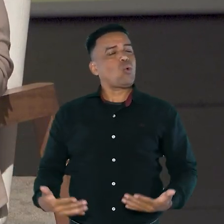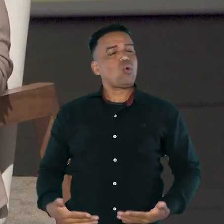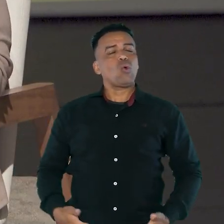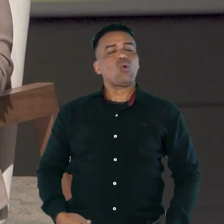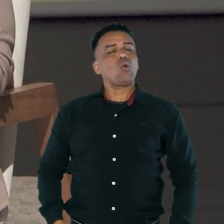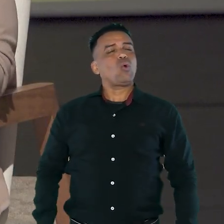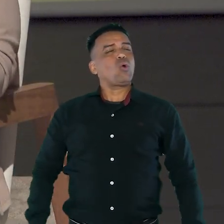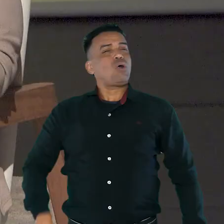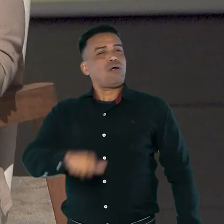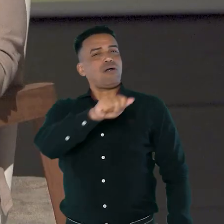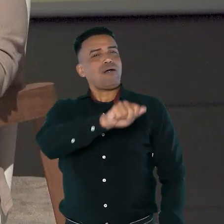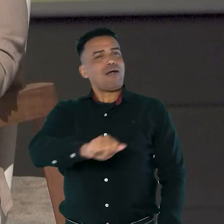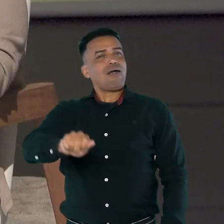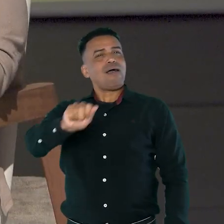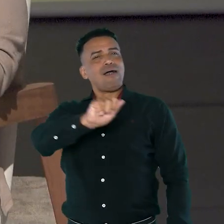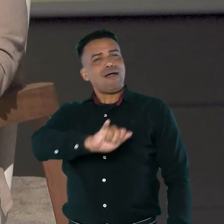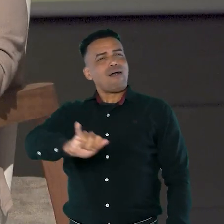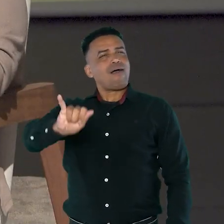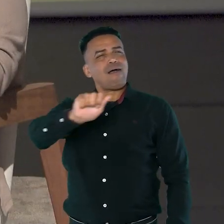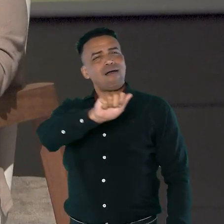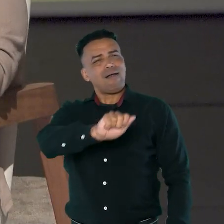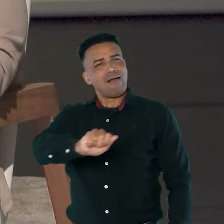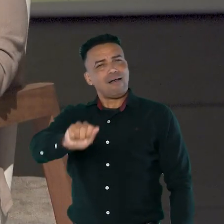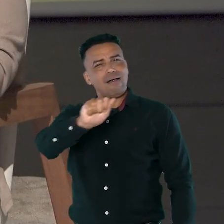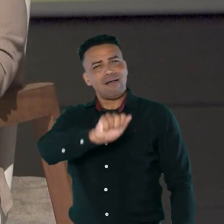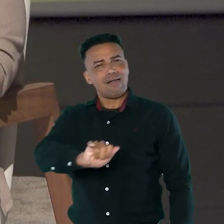oh. Ai,